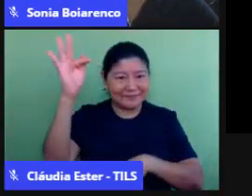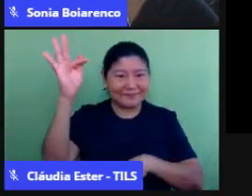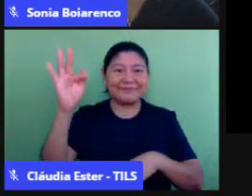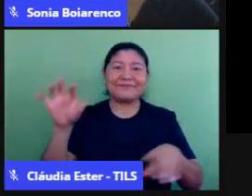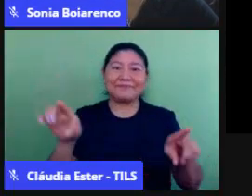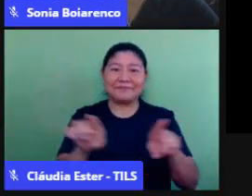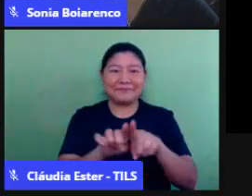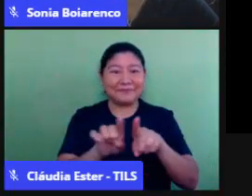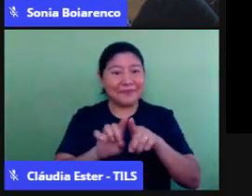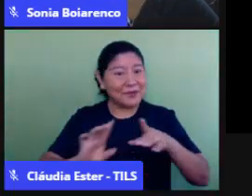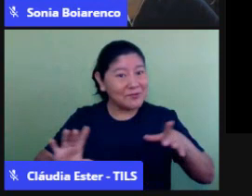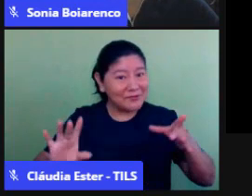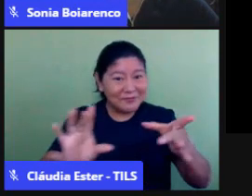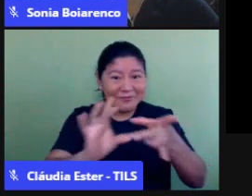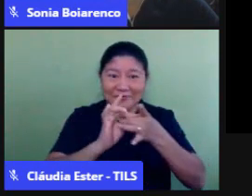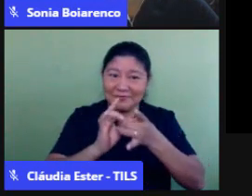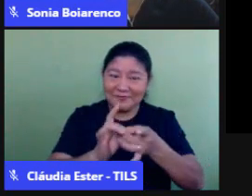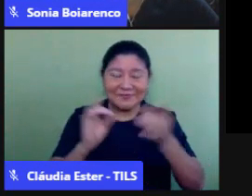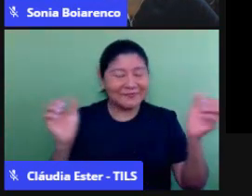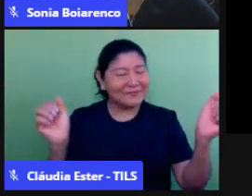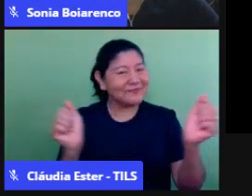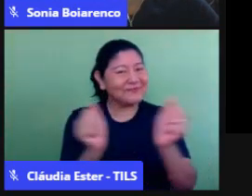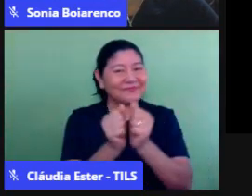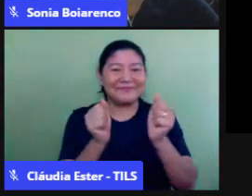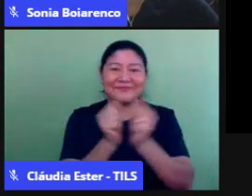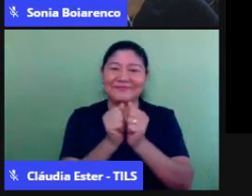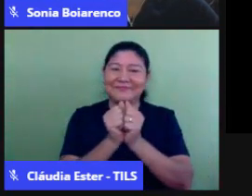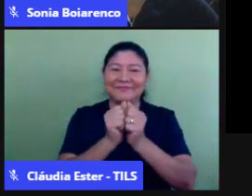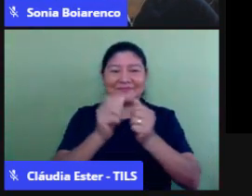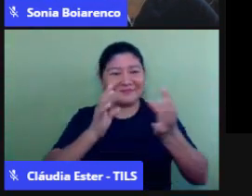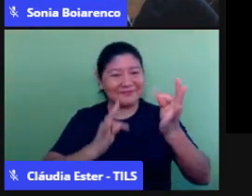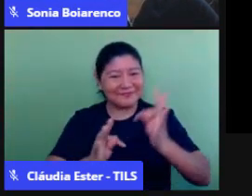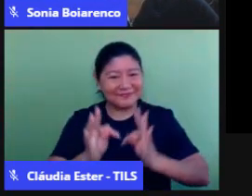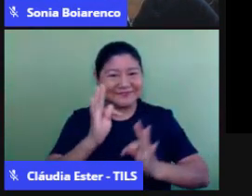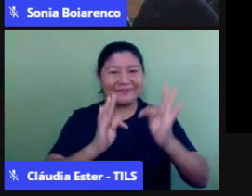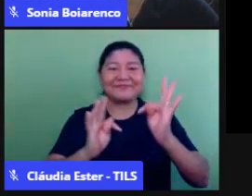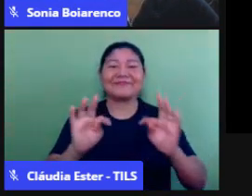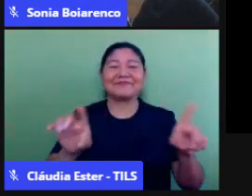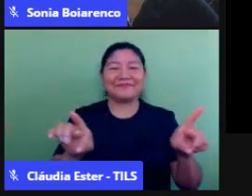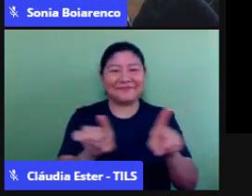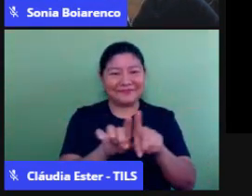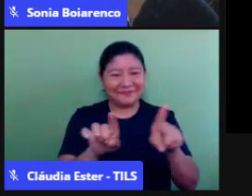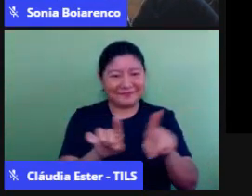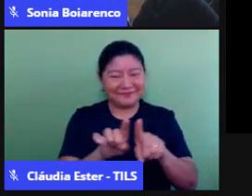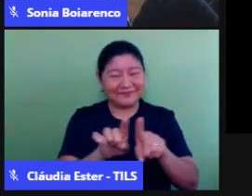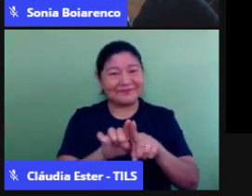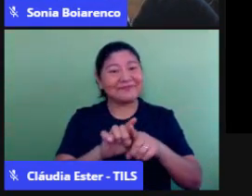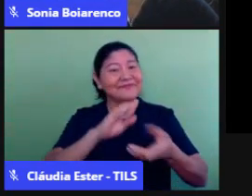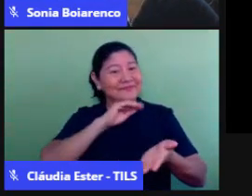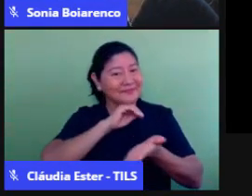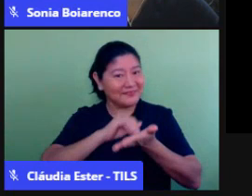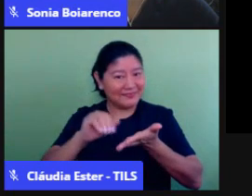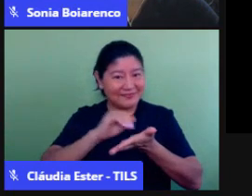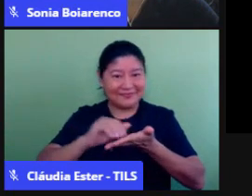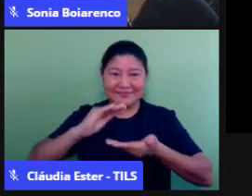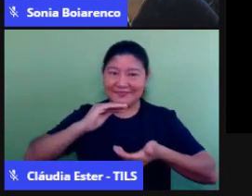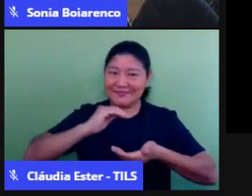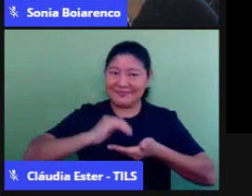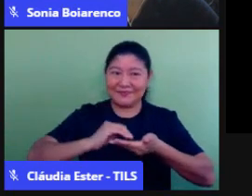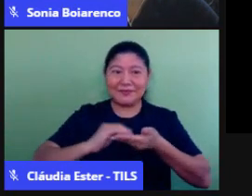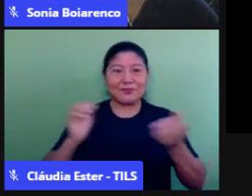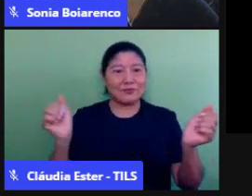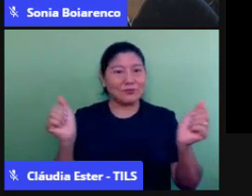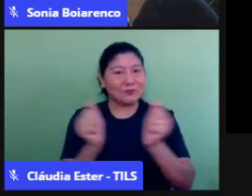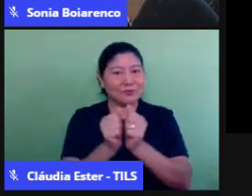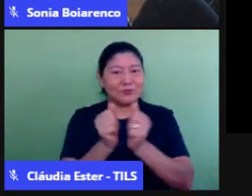unidos novamente em rede nessas formações da REME, junto com a